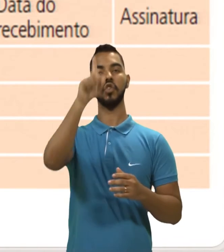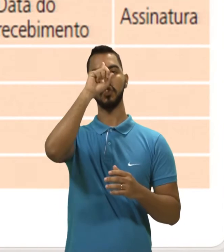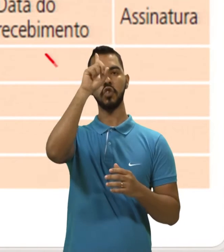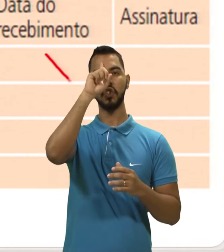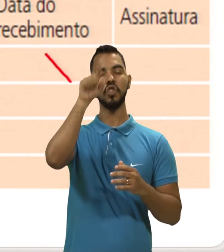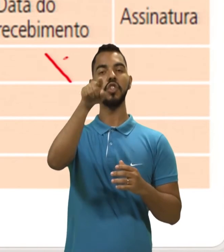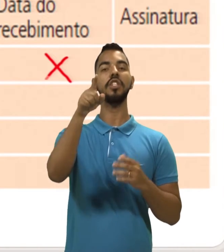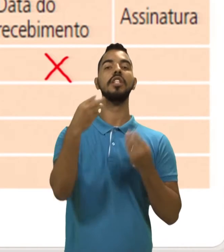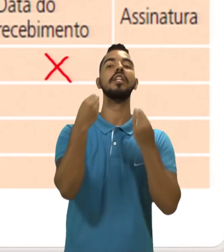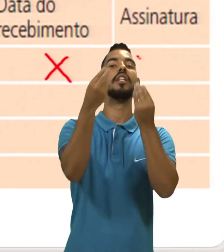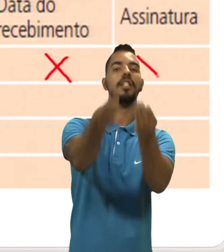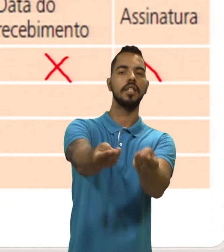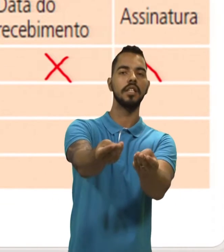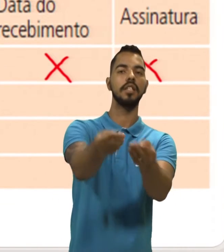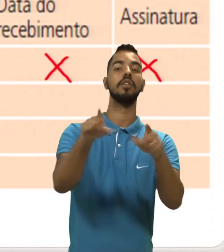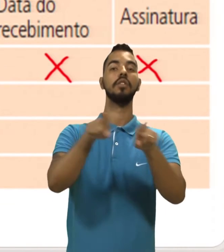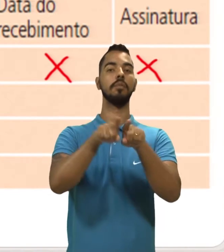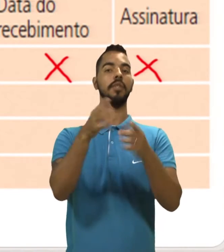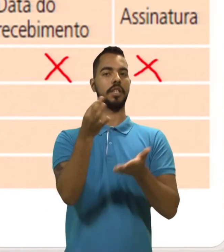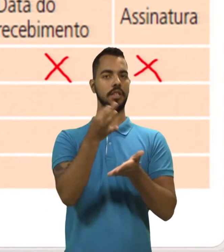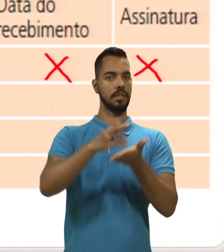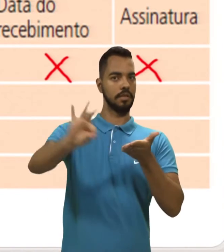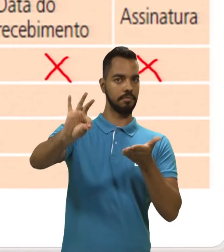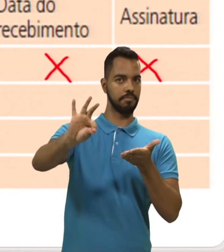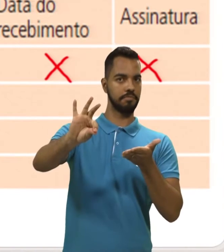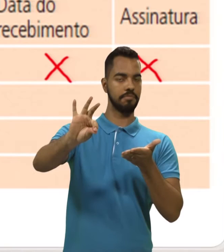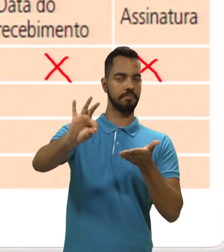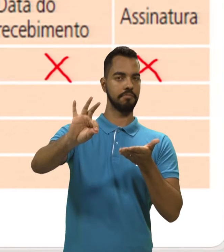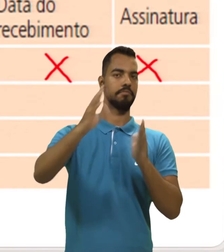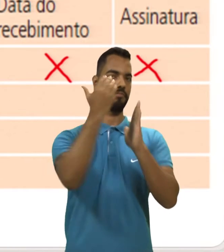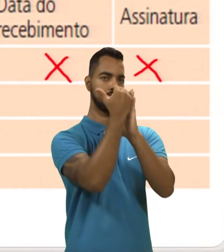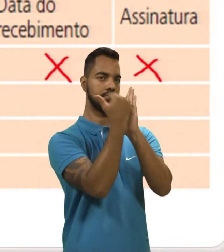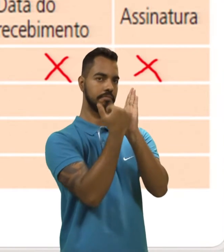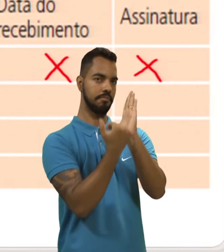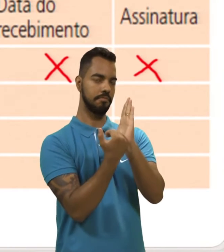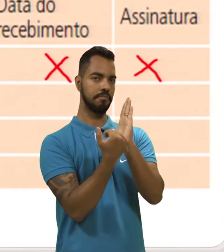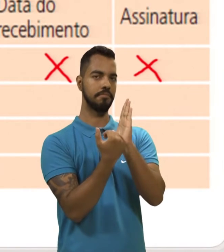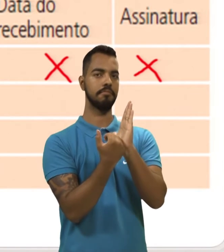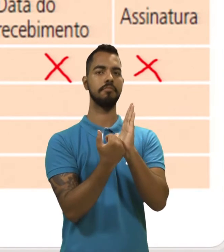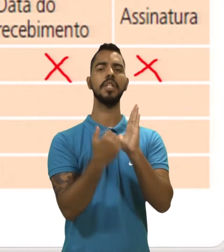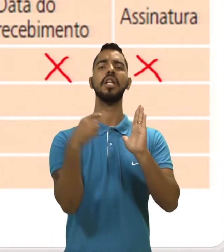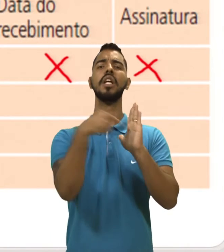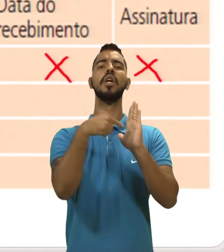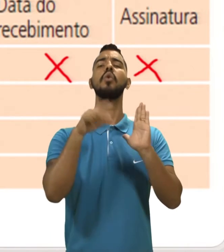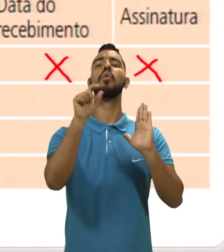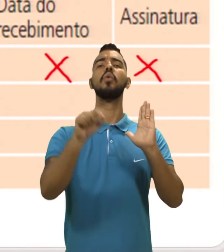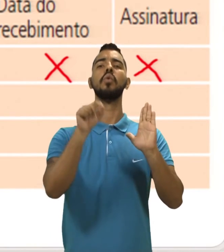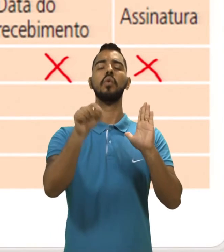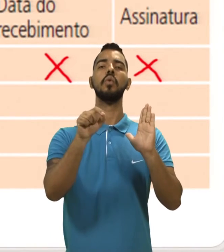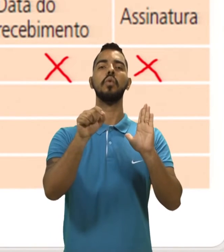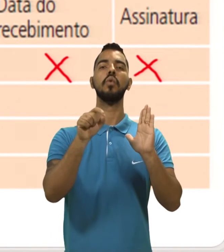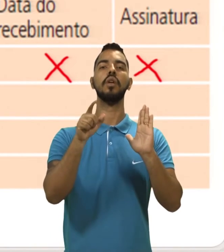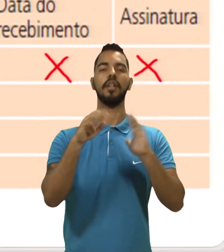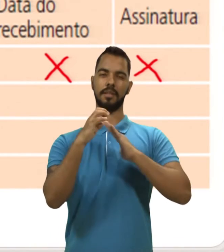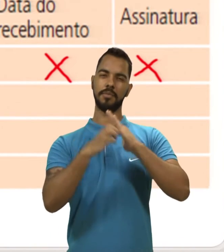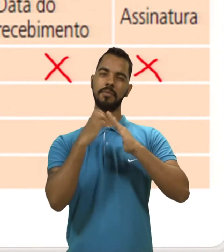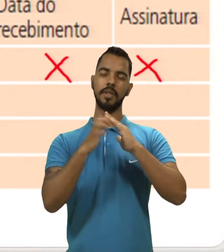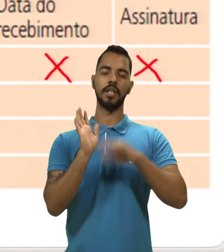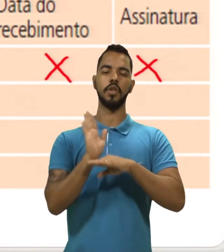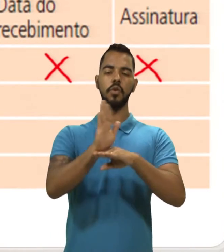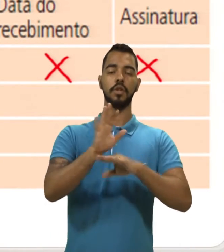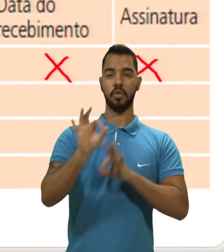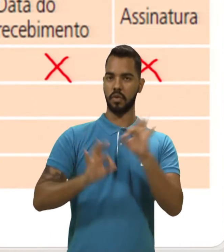a data do recebimento e a assinatura. Esse protocolo vai colaborar